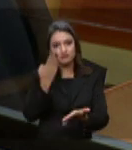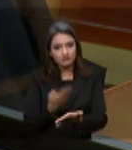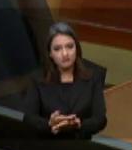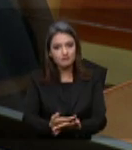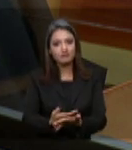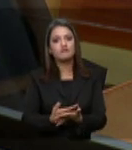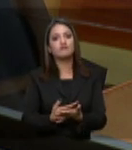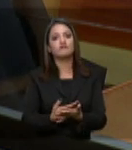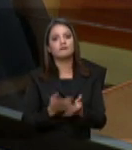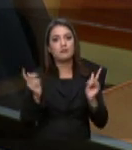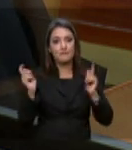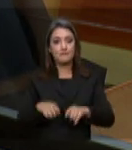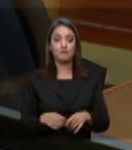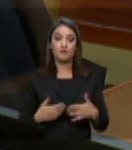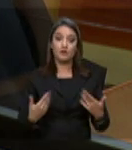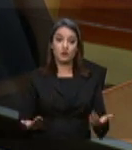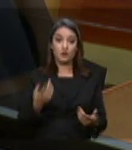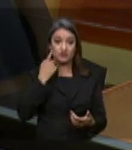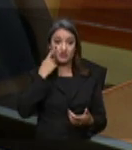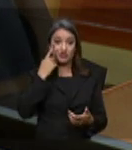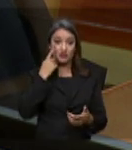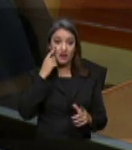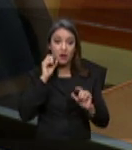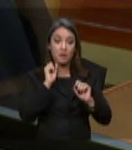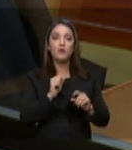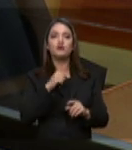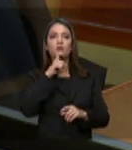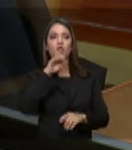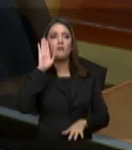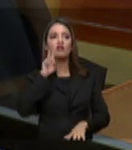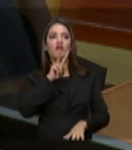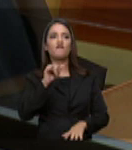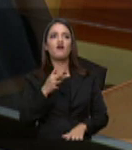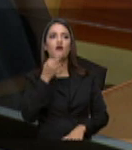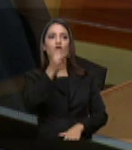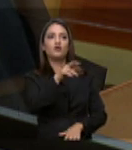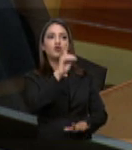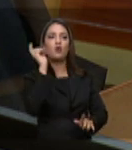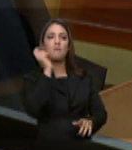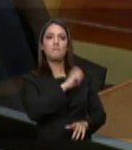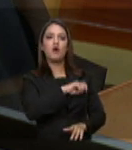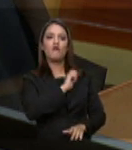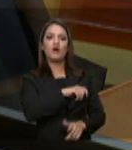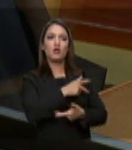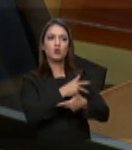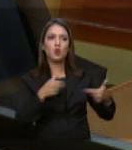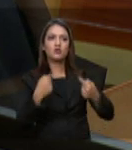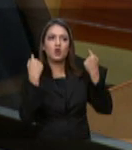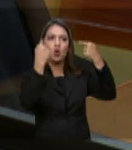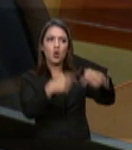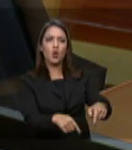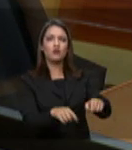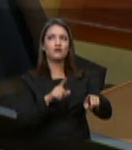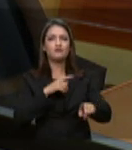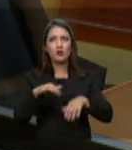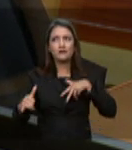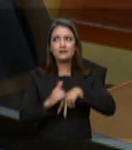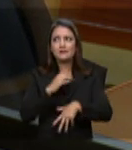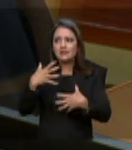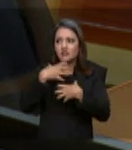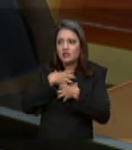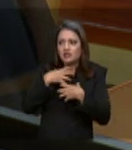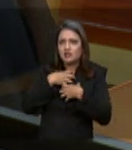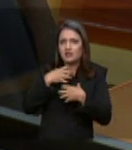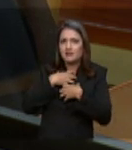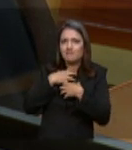eficiência tem que ter disse com a promessa de causar um mal futuro possível verocineo e considerável capaz de